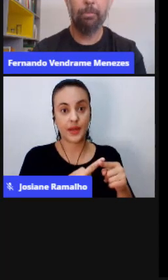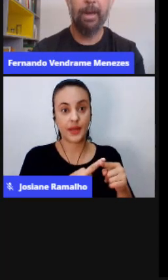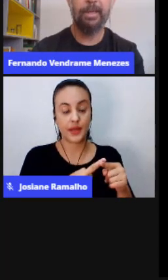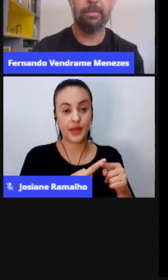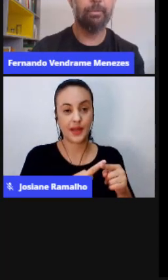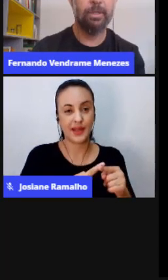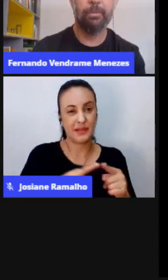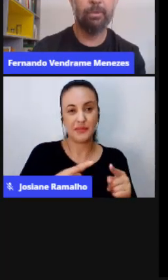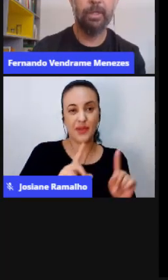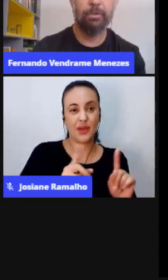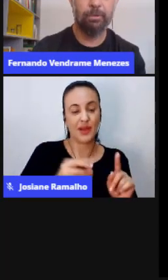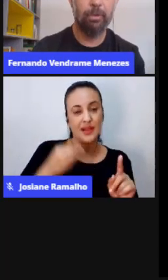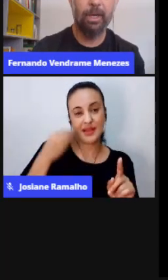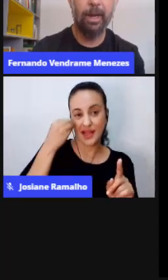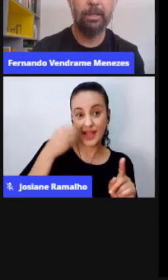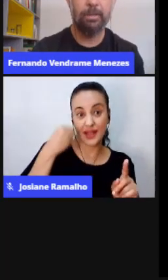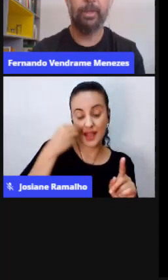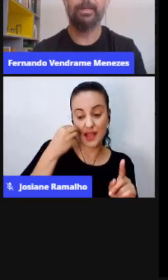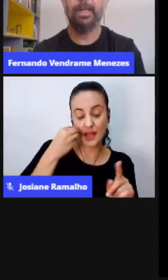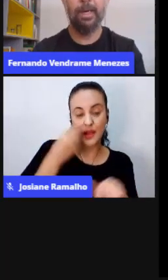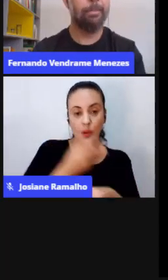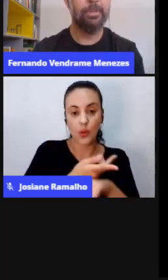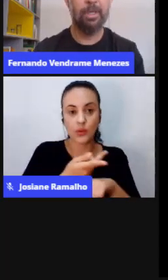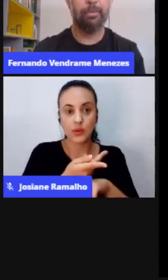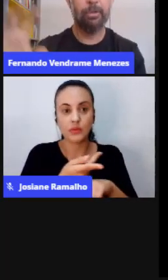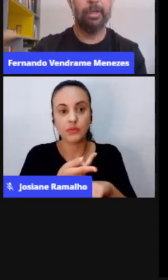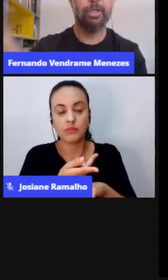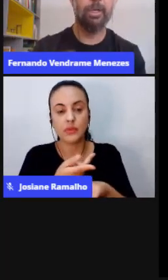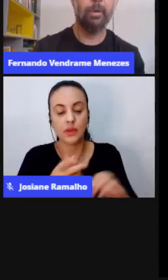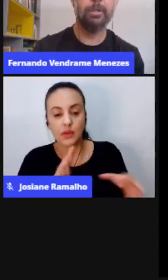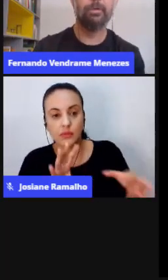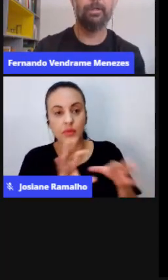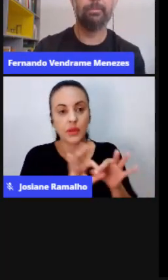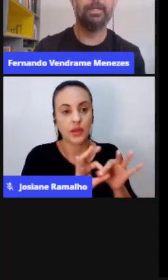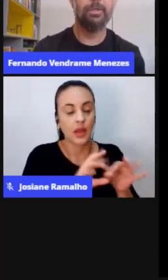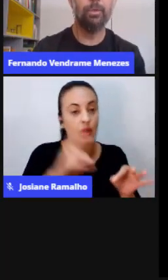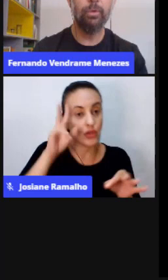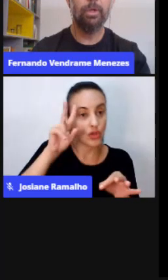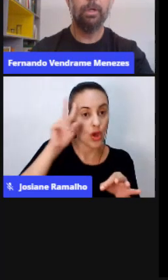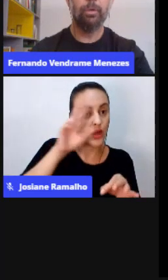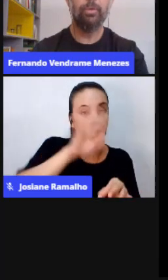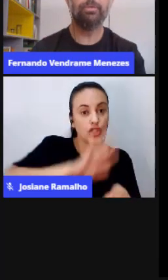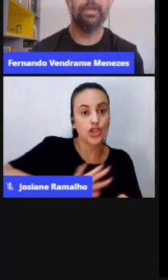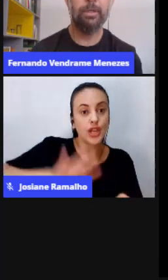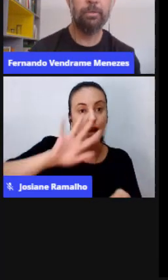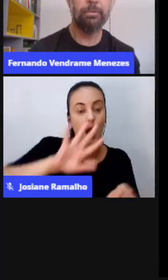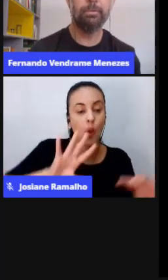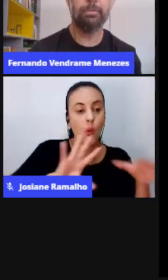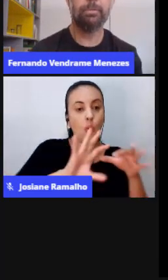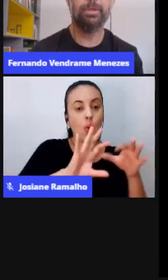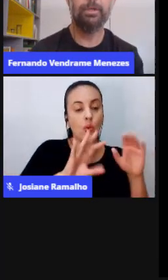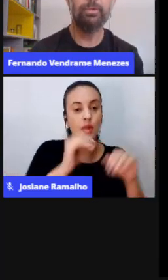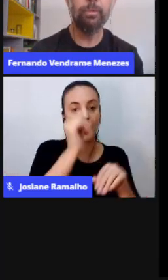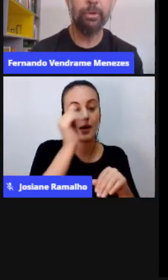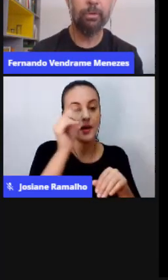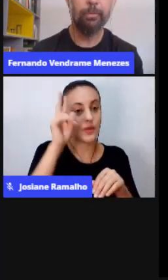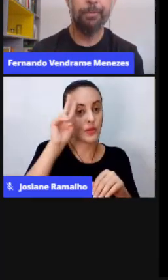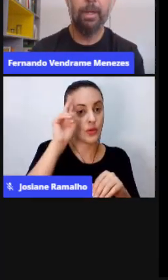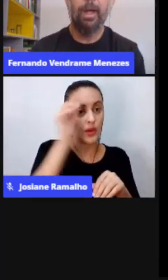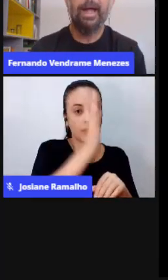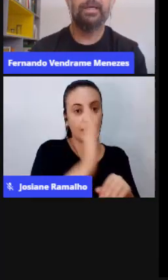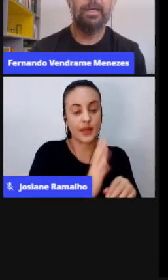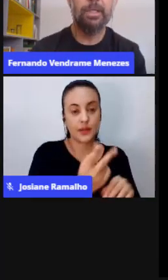processos globais e processos locais, né, integrar, por exemplo, a história geral e a história do Brasil num contexto